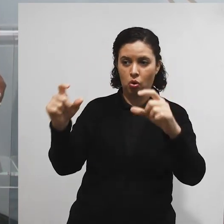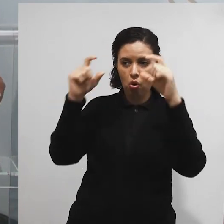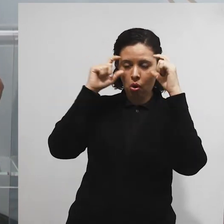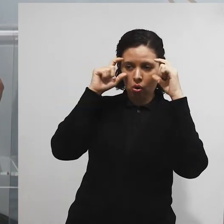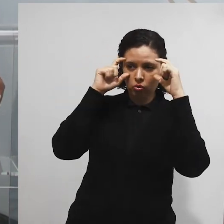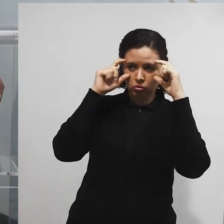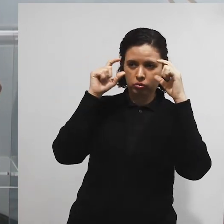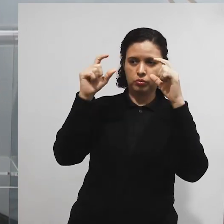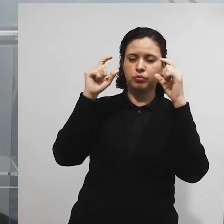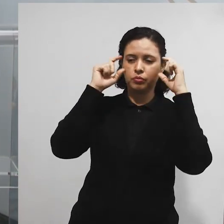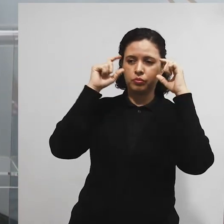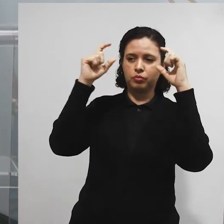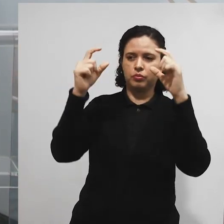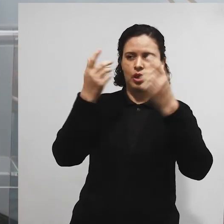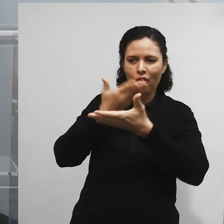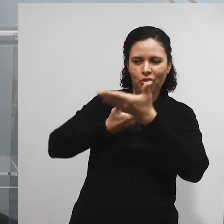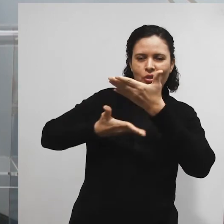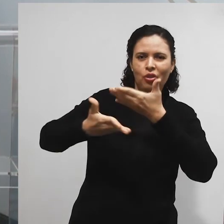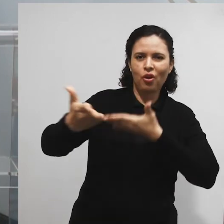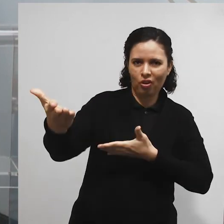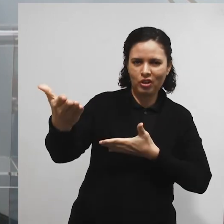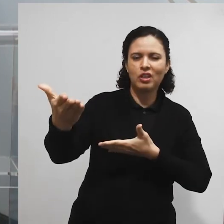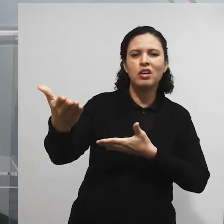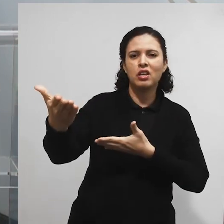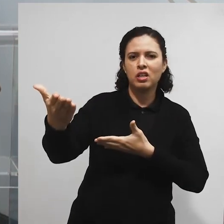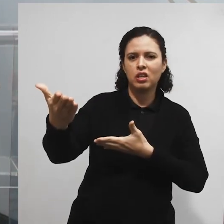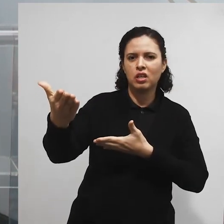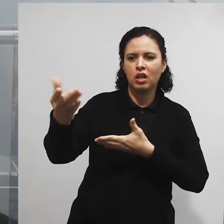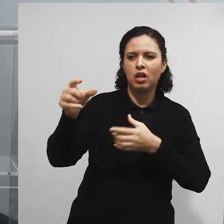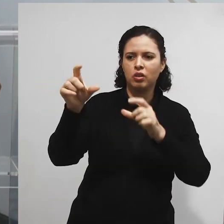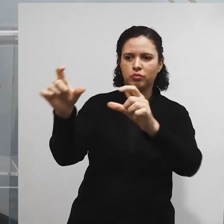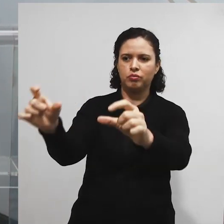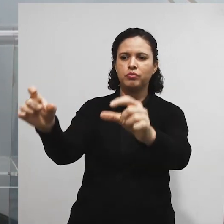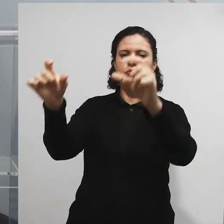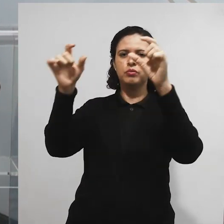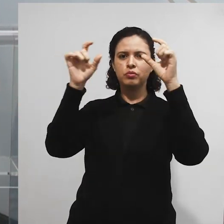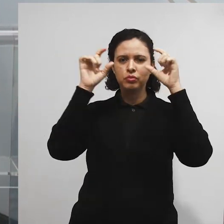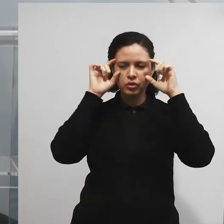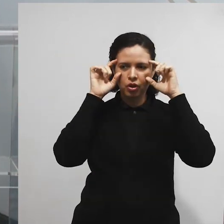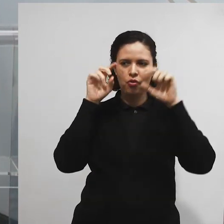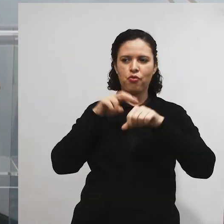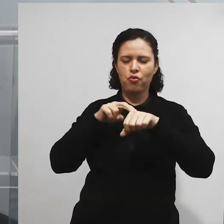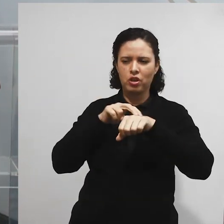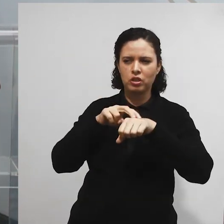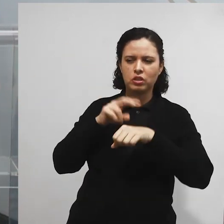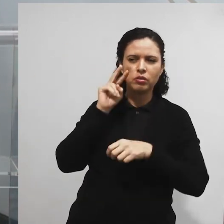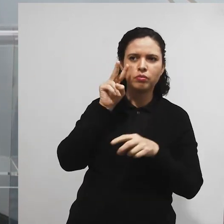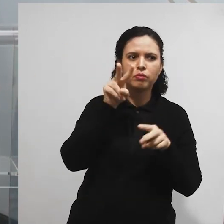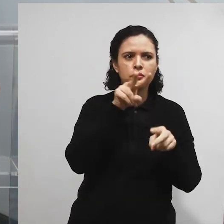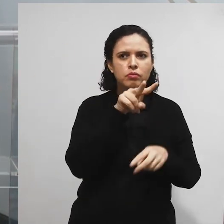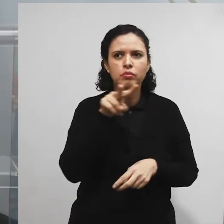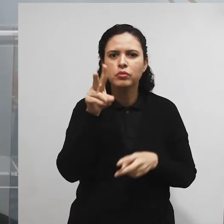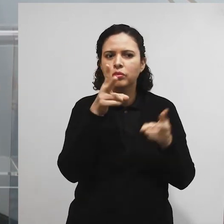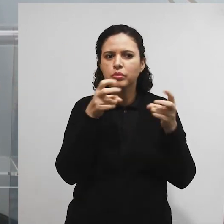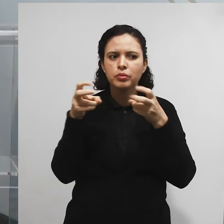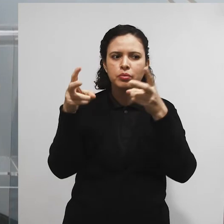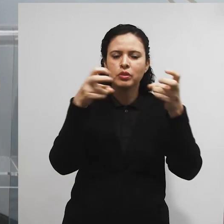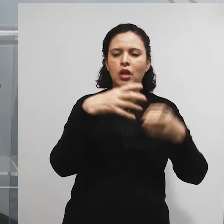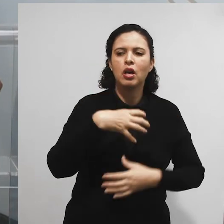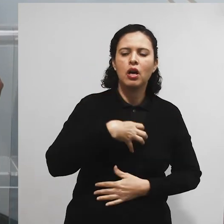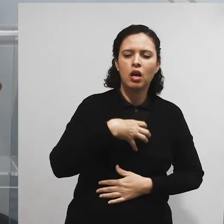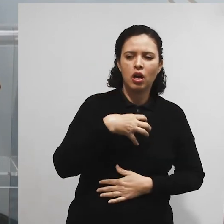para enxergar a realidade a partir da maneira que eu vejo, a partir da maneira como eu sinto. Você nunca vai se tornar